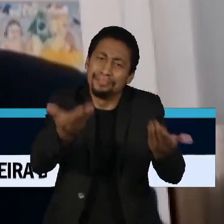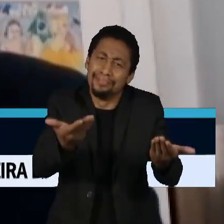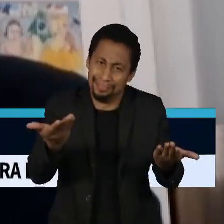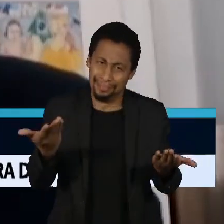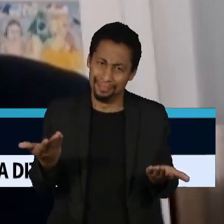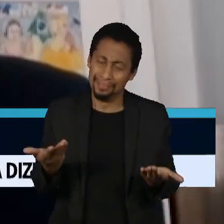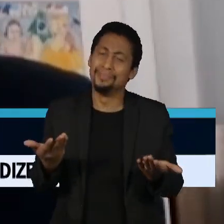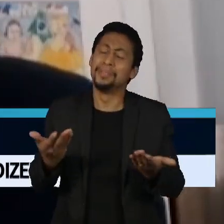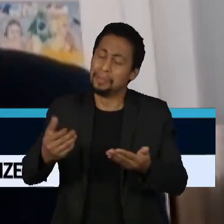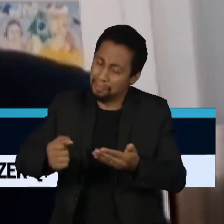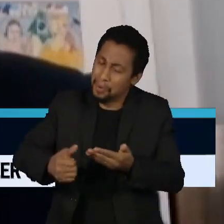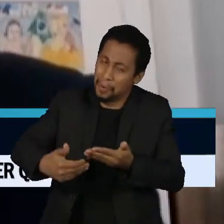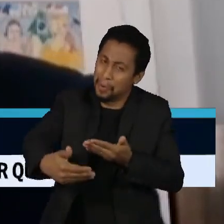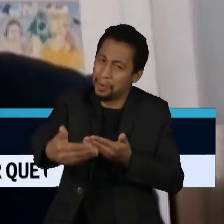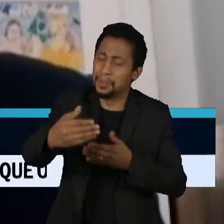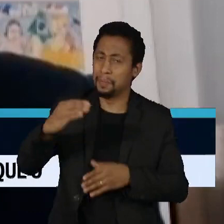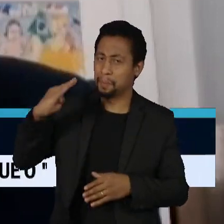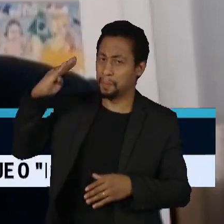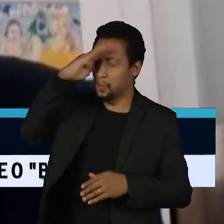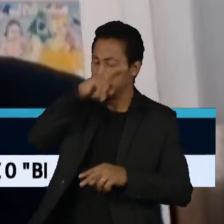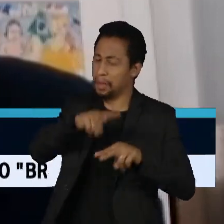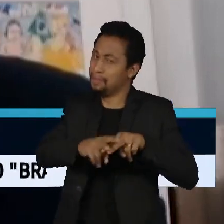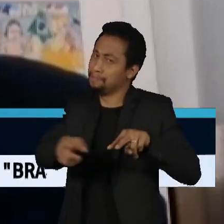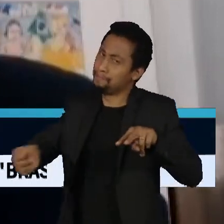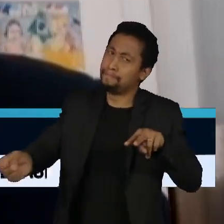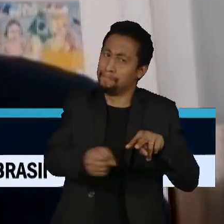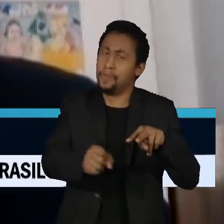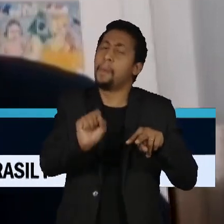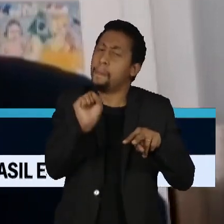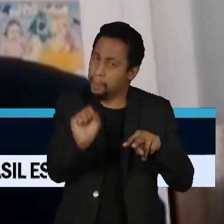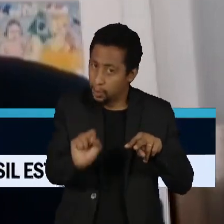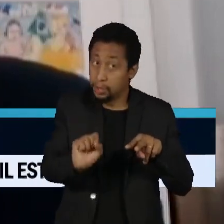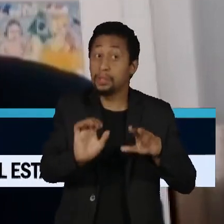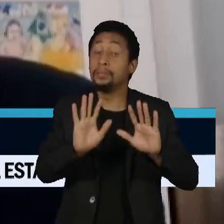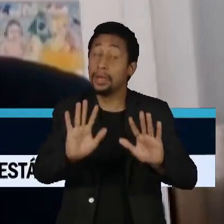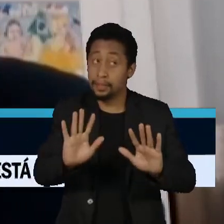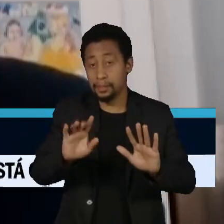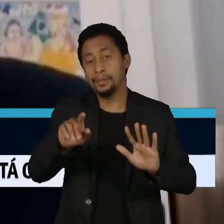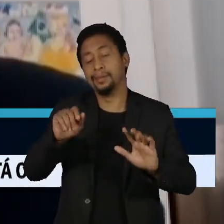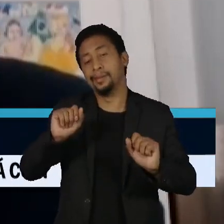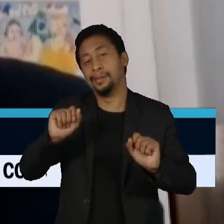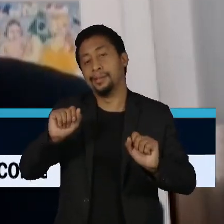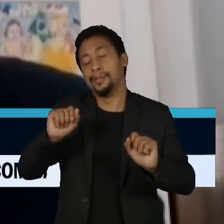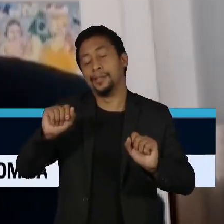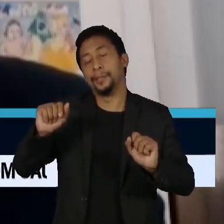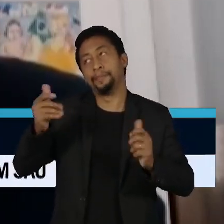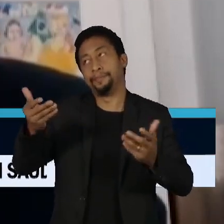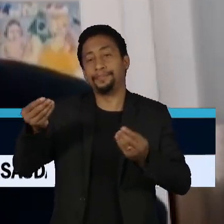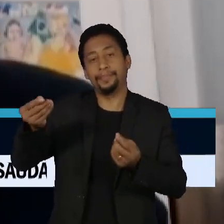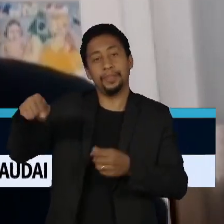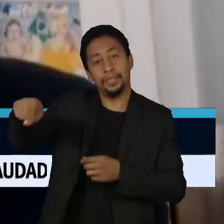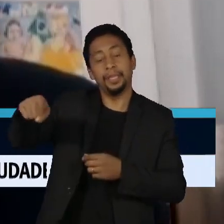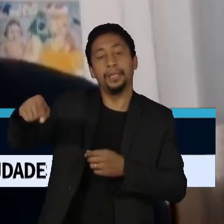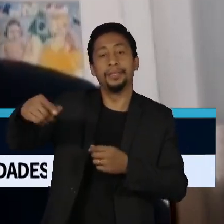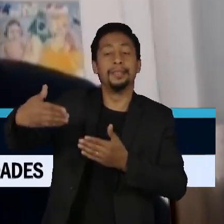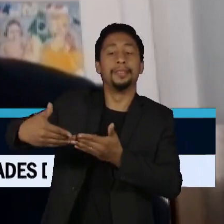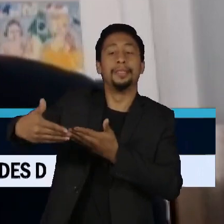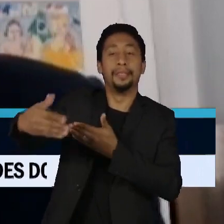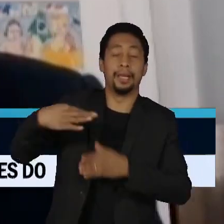seja preso, né? Mas no mínimo ele terá o impedimento de disputar as eleições